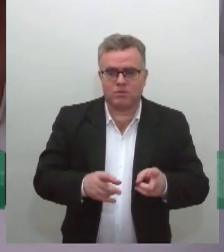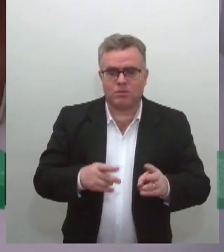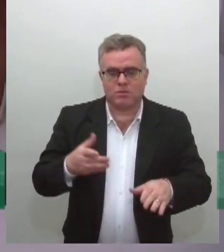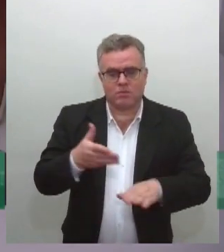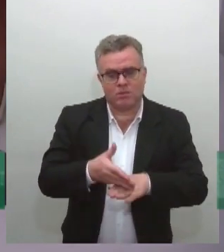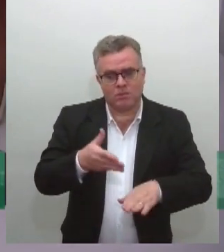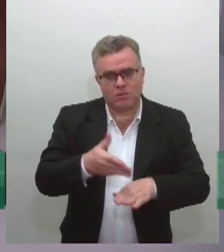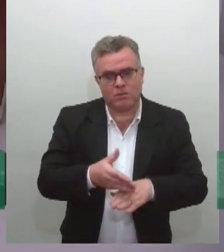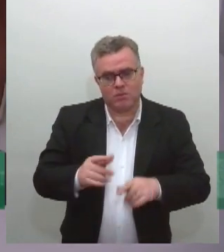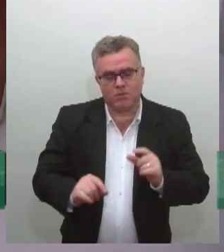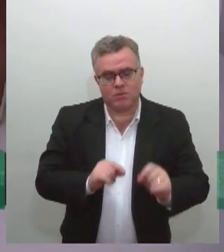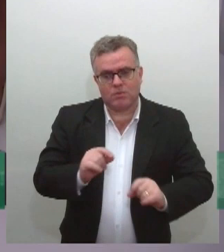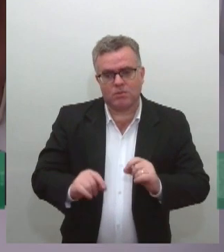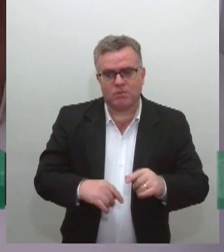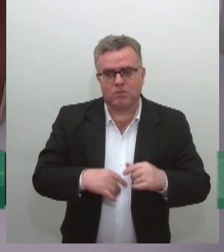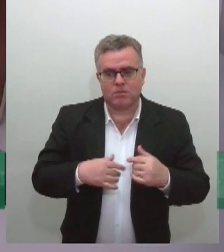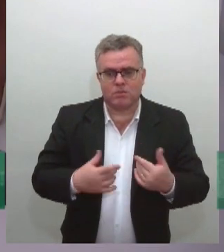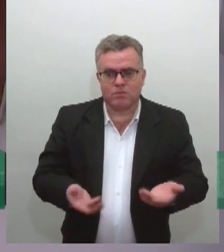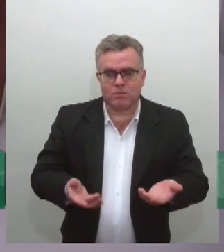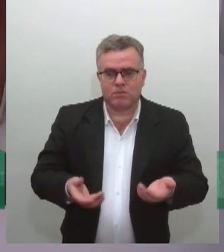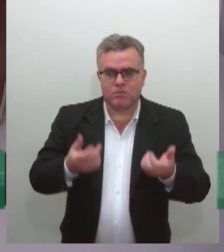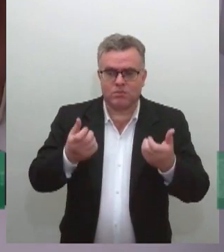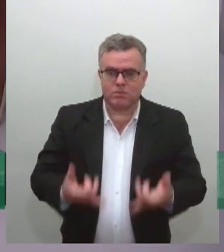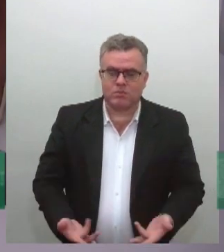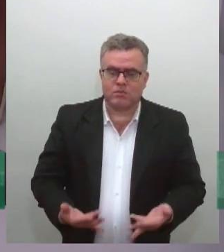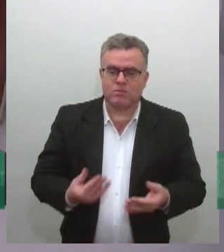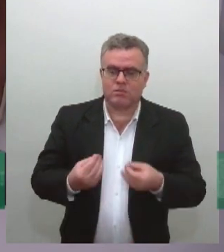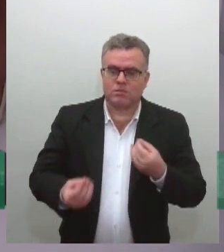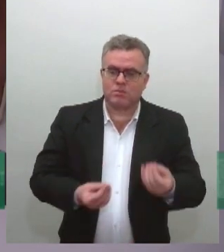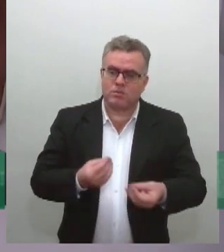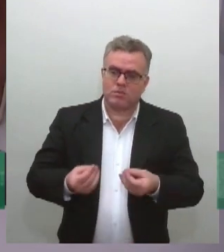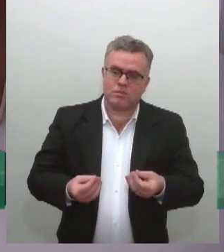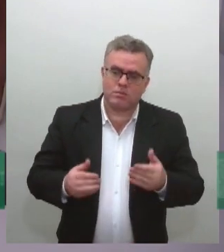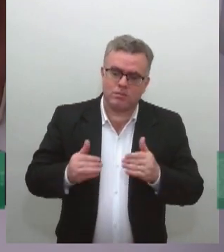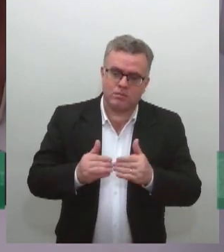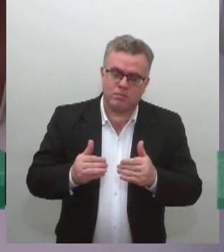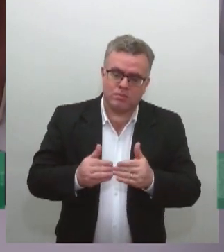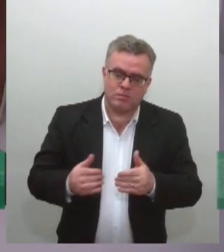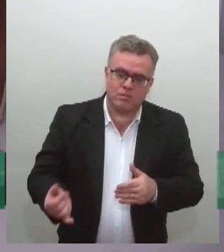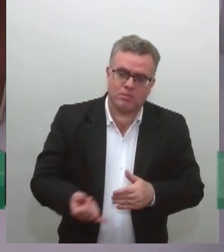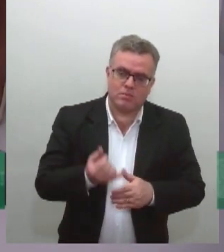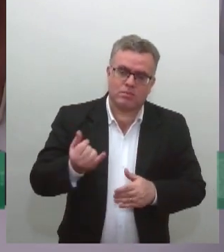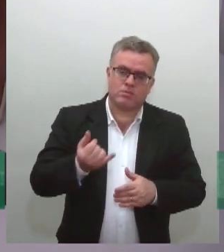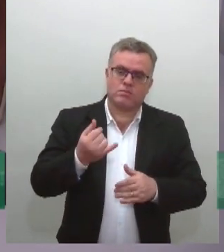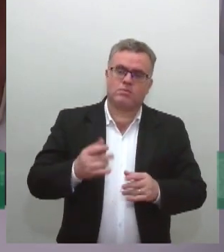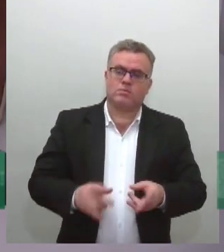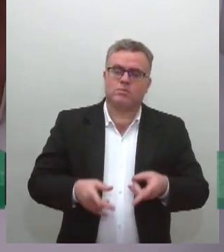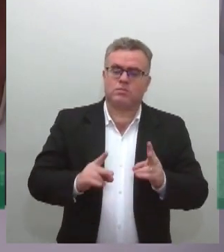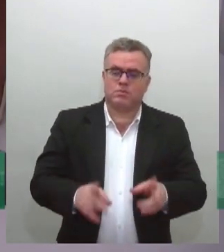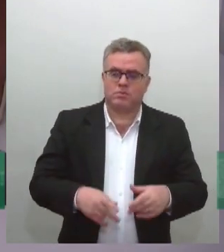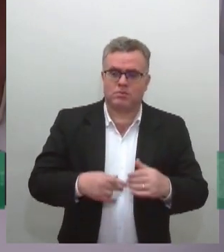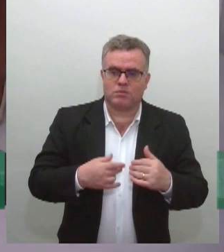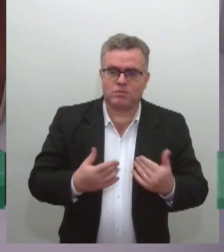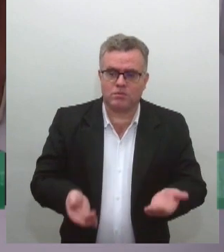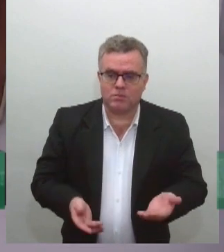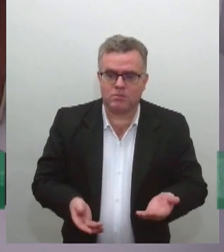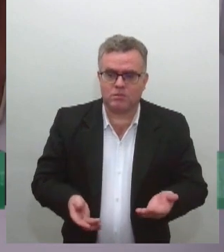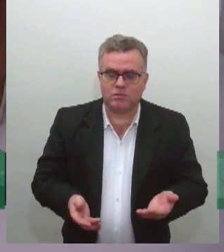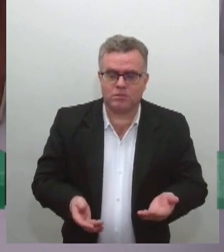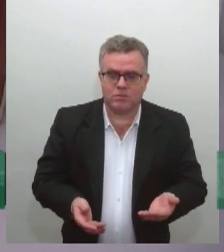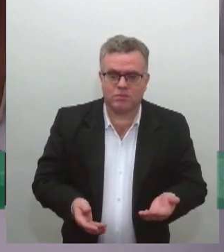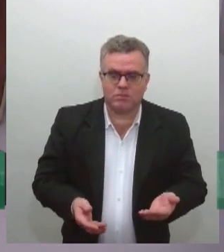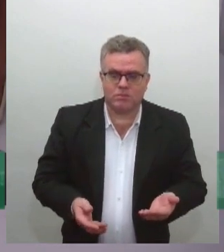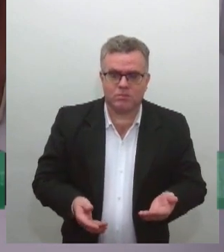isso. Queria que você pontuasse um pouquinho para a gente sobre a importância disso, ou seja, o próprio setor público, a gestão